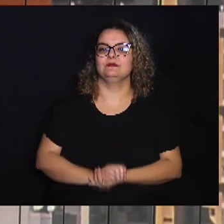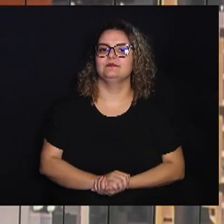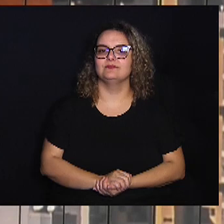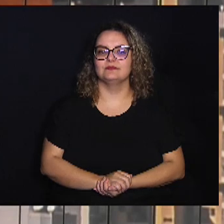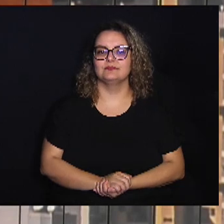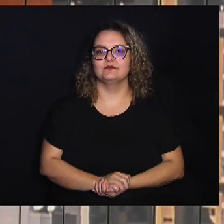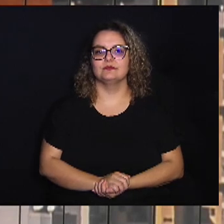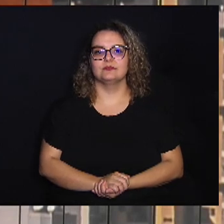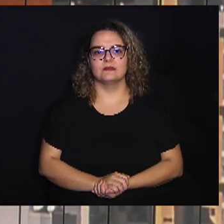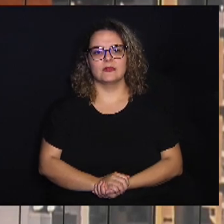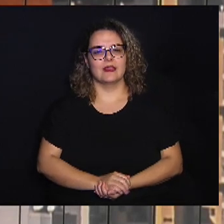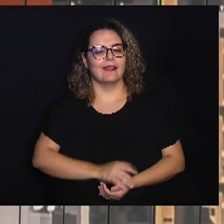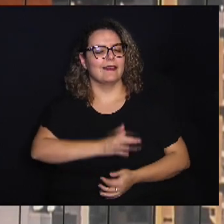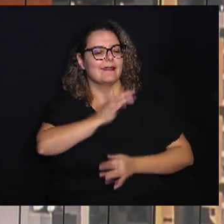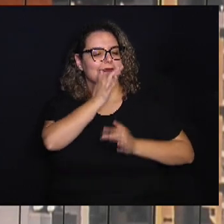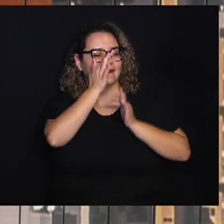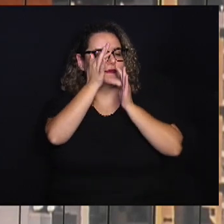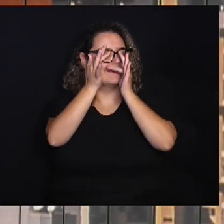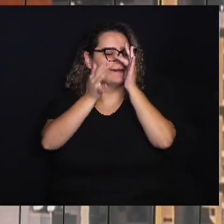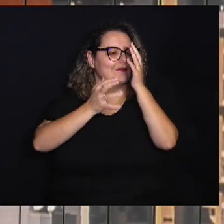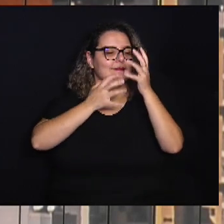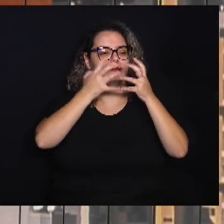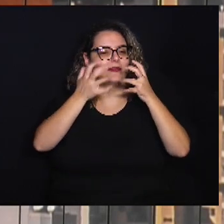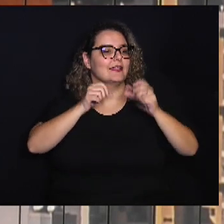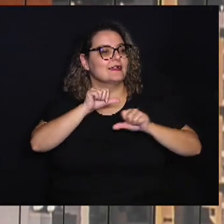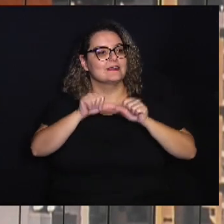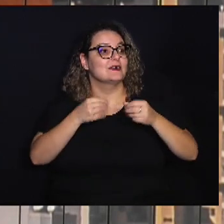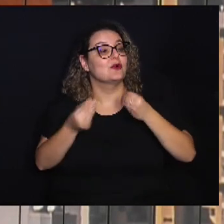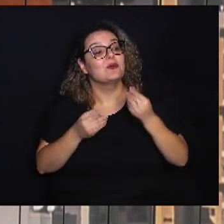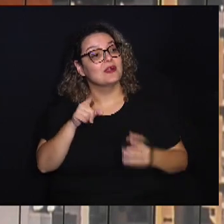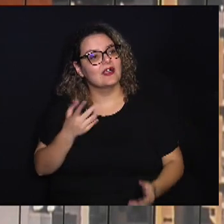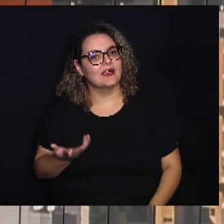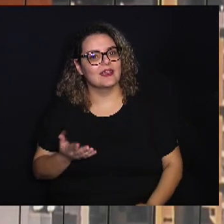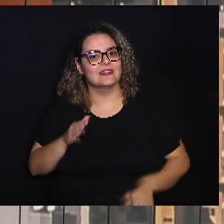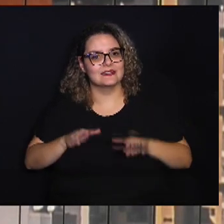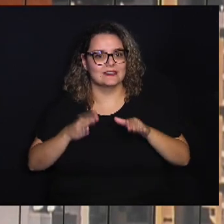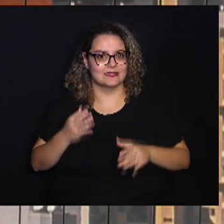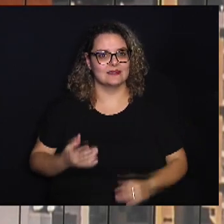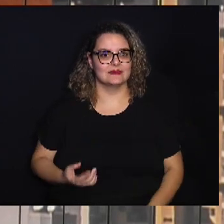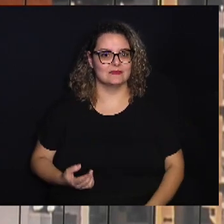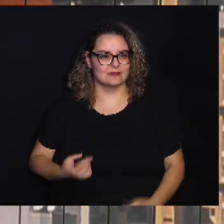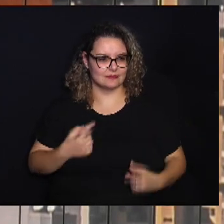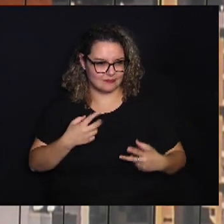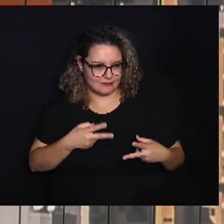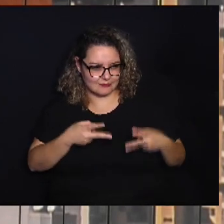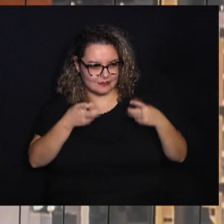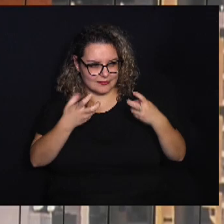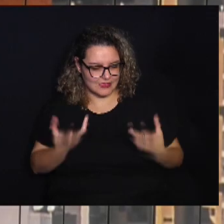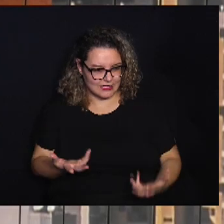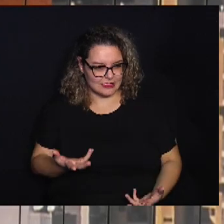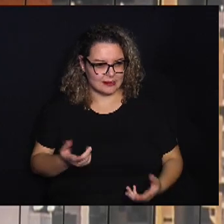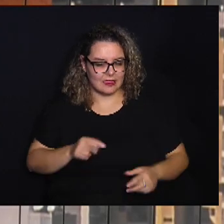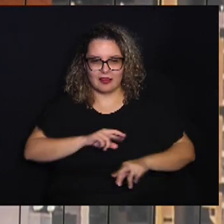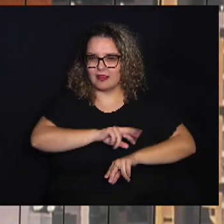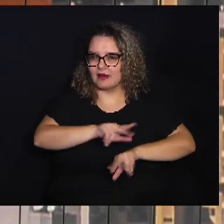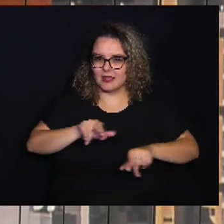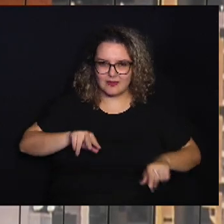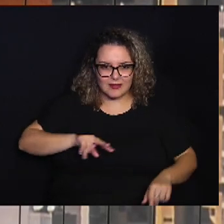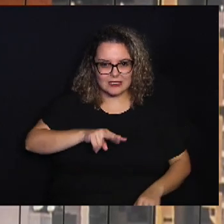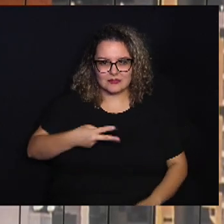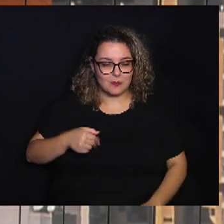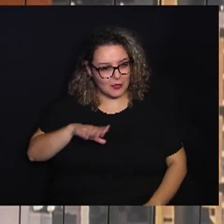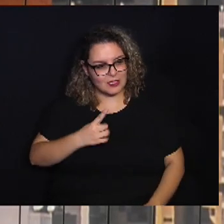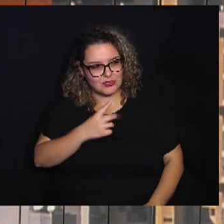a florada, ela tem mudado? Como é que é? A gente, às vezes, observa que, no mesmo ano, parece que várias vezes, mais de uma